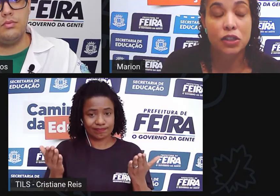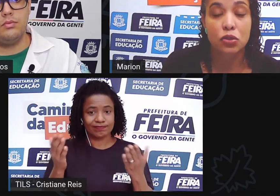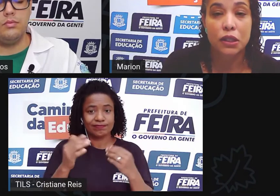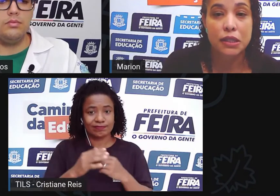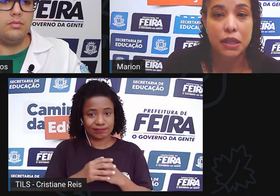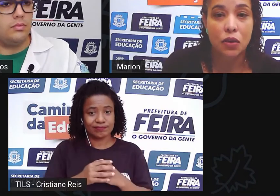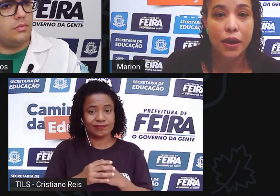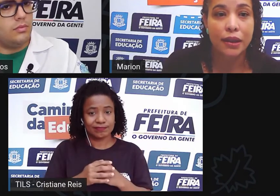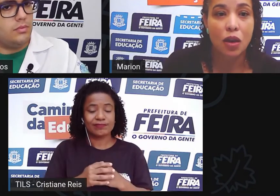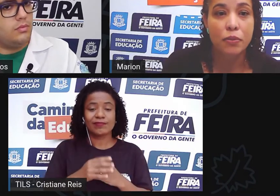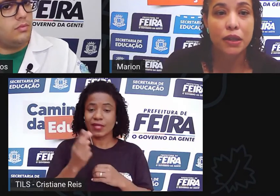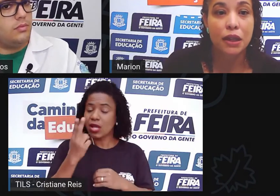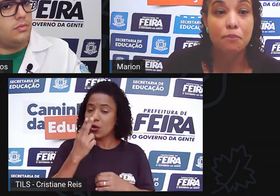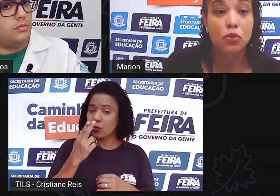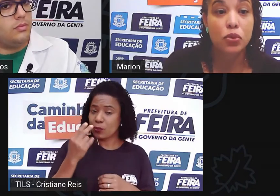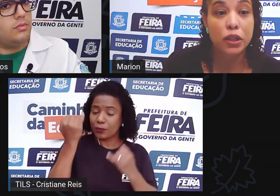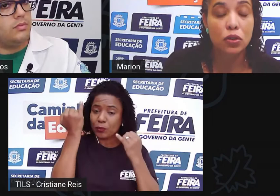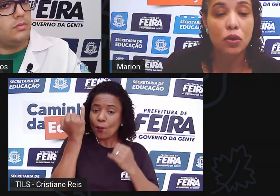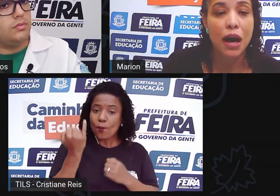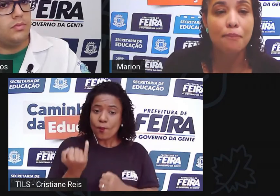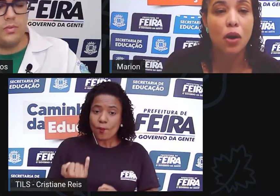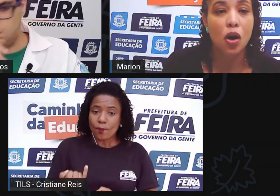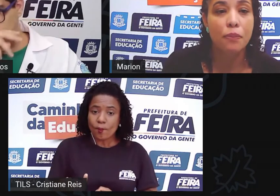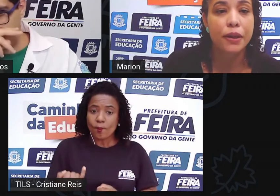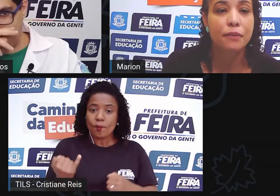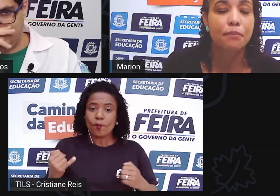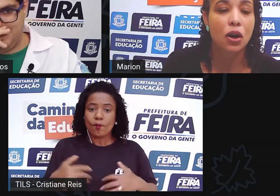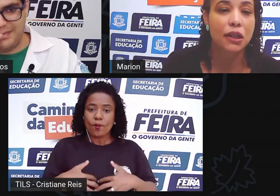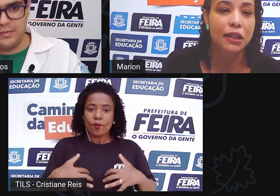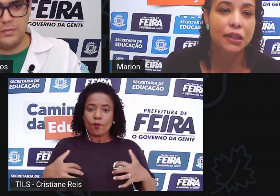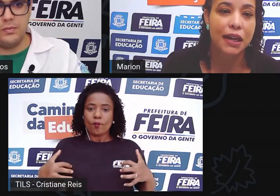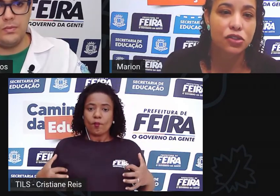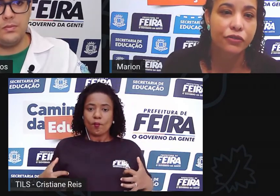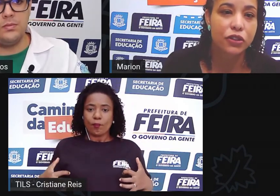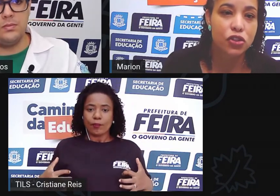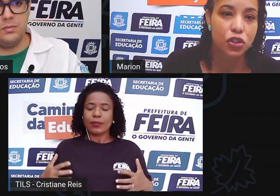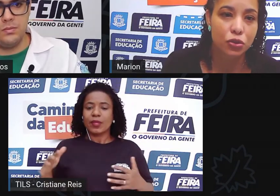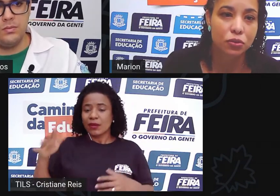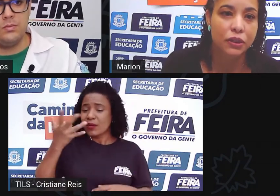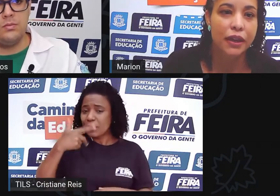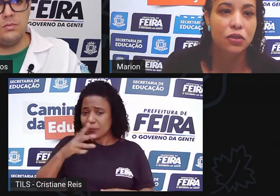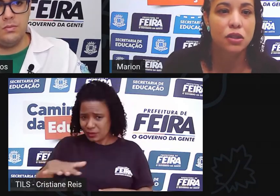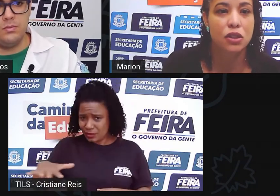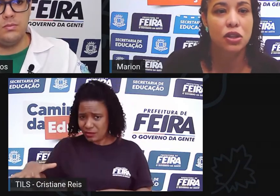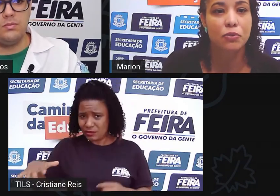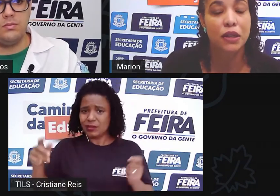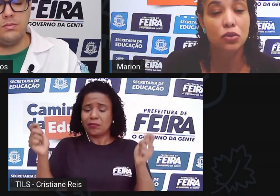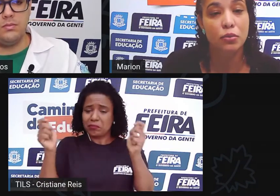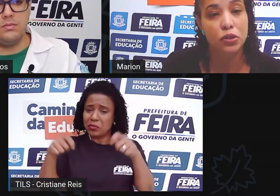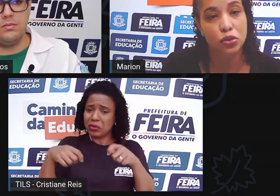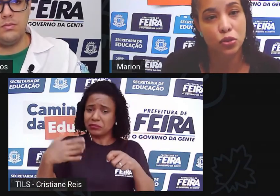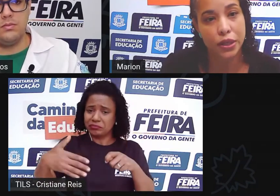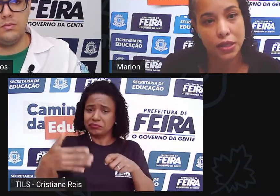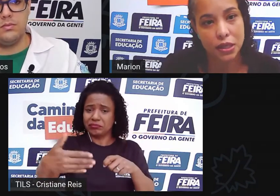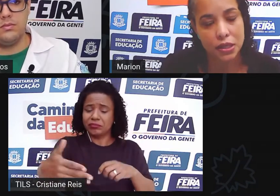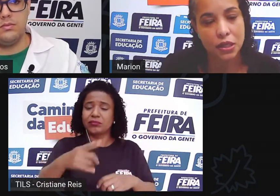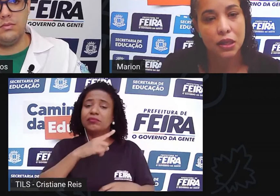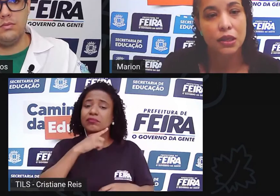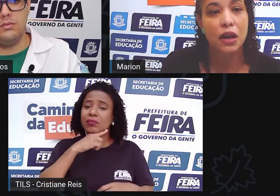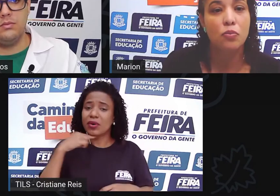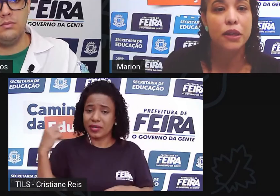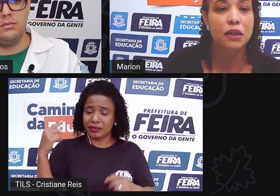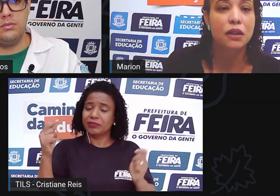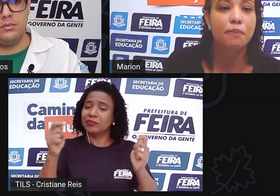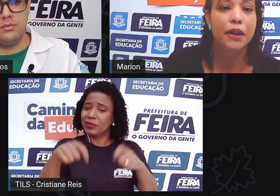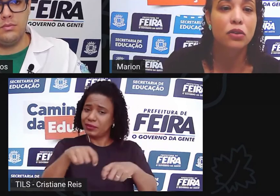A desnutrição ela aumenta muito a mortalidade infantil, né, ou seja, aumenta o número de doenças